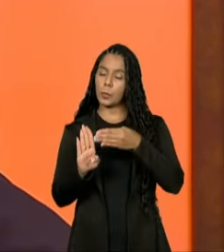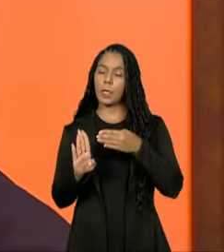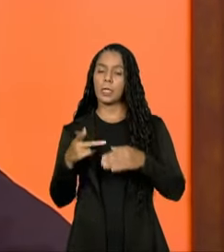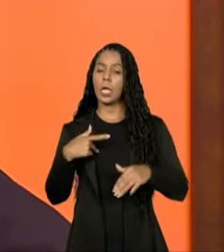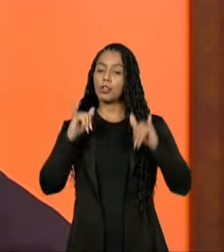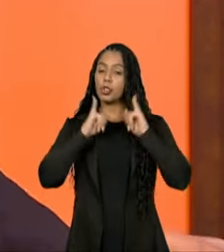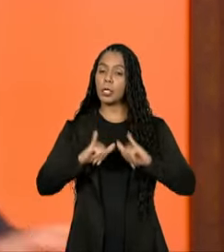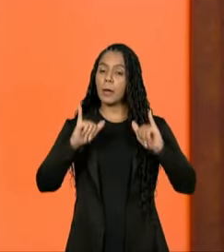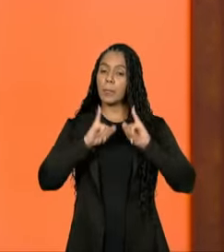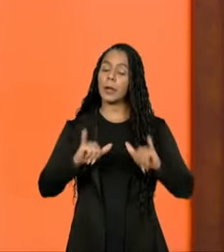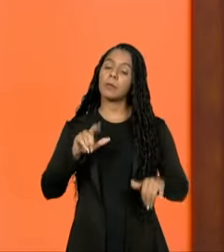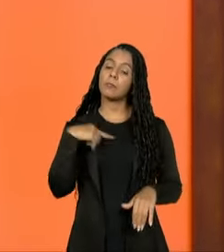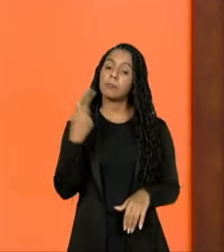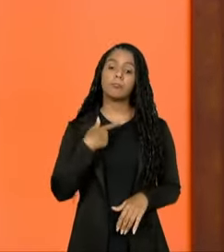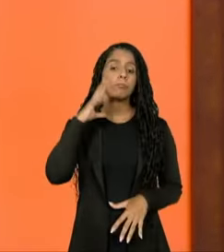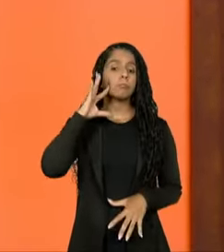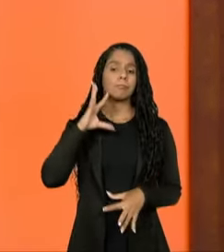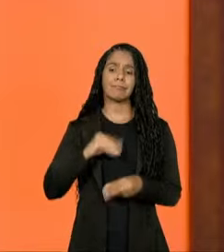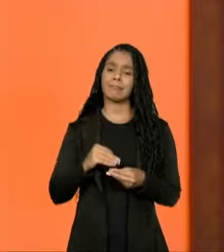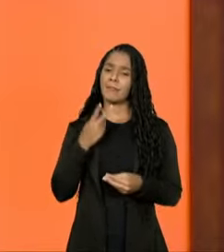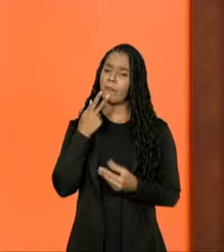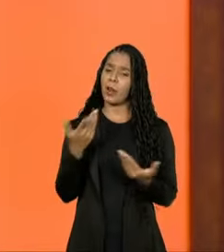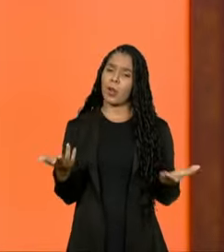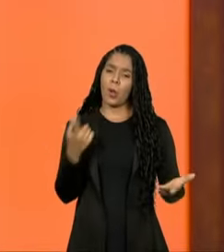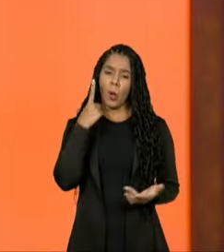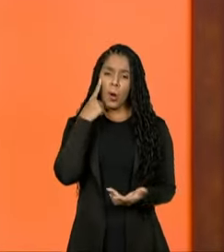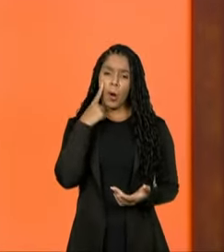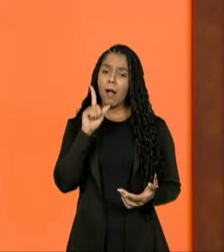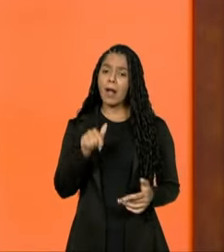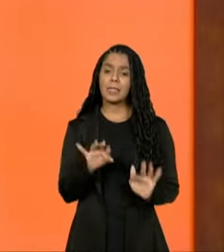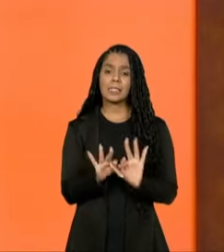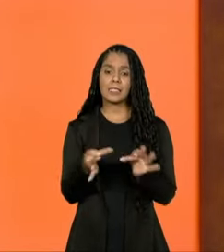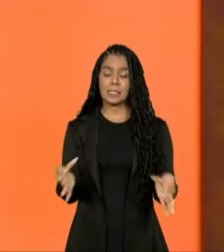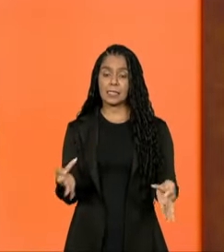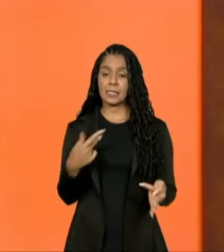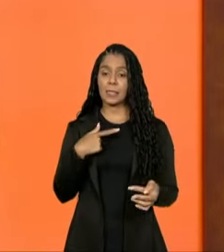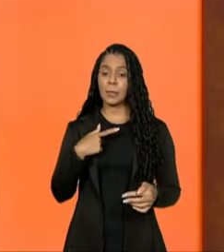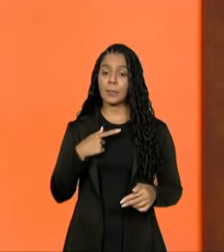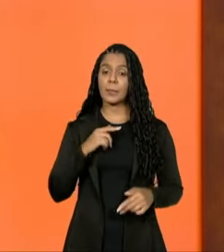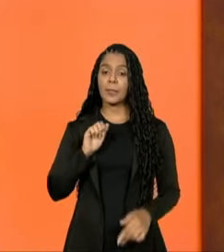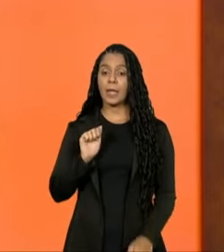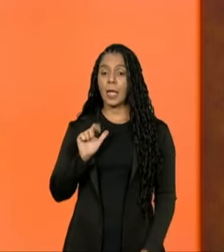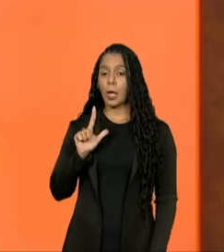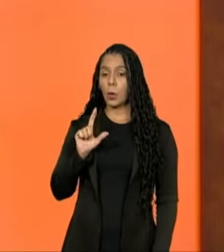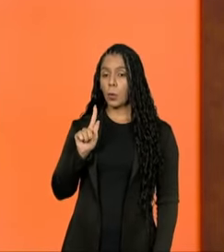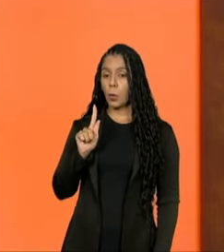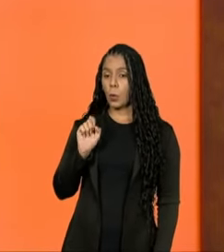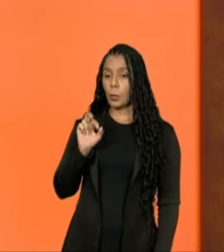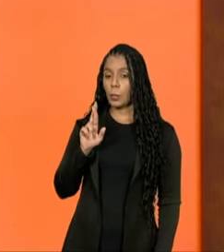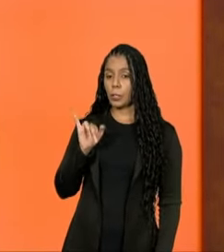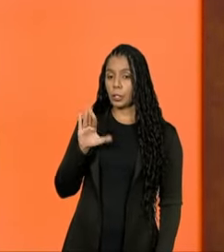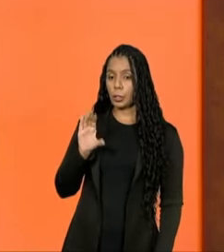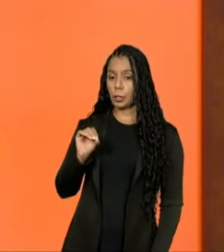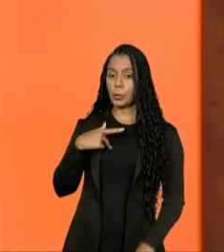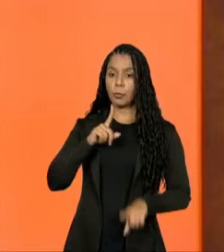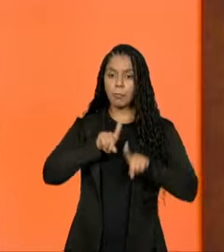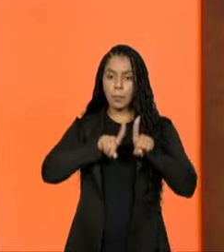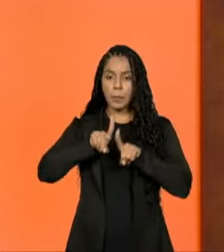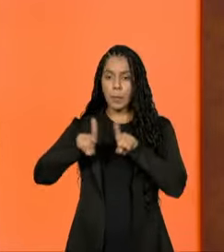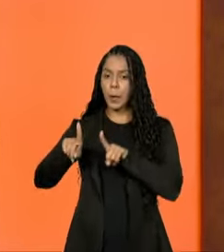etc. A gente chegou a uma conclusão, assim, eu falei, gente, olha só, é simples, assim, o algoritmo não pode ser mais importante que a Constituição